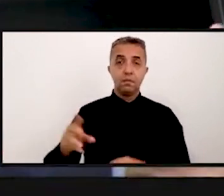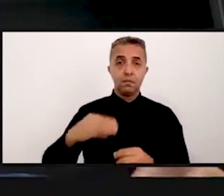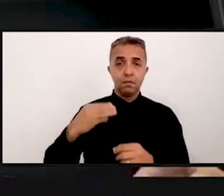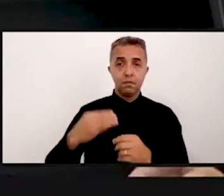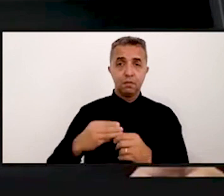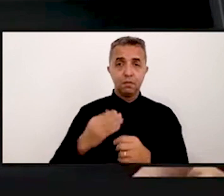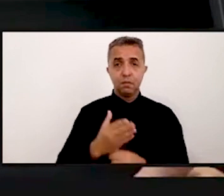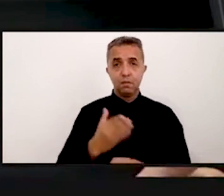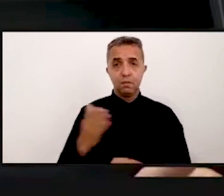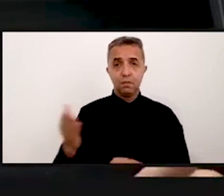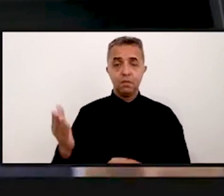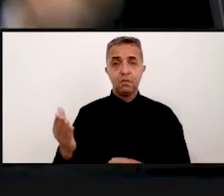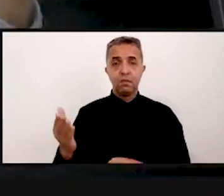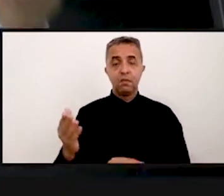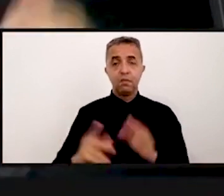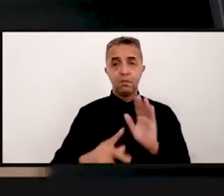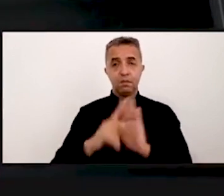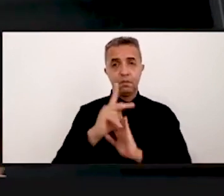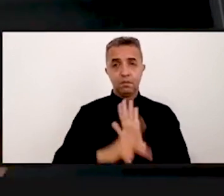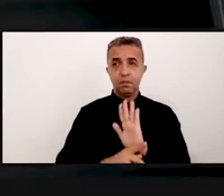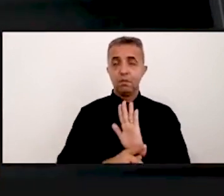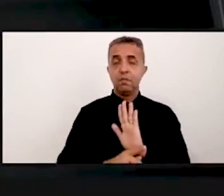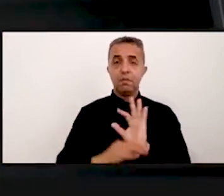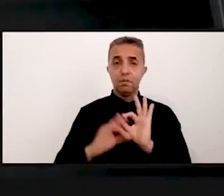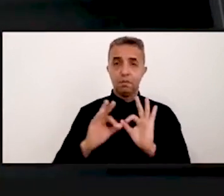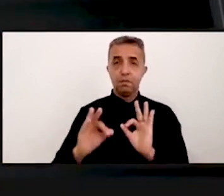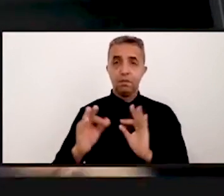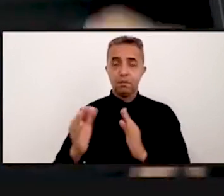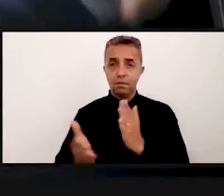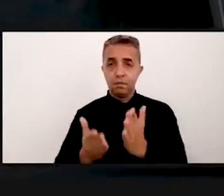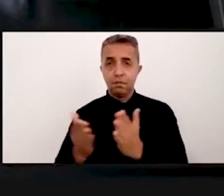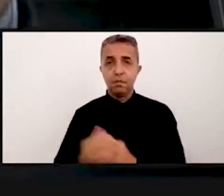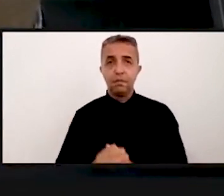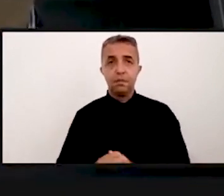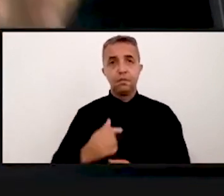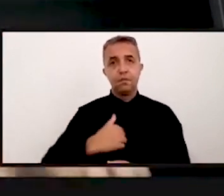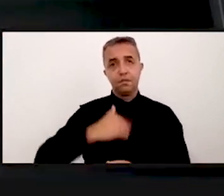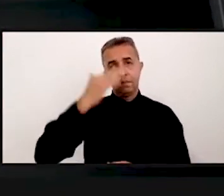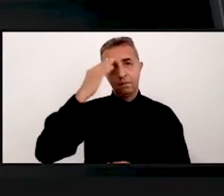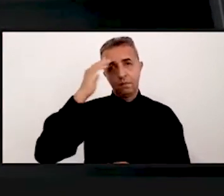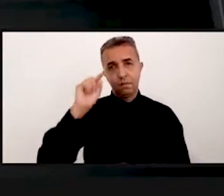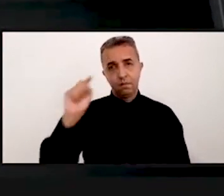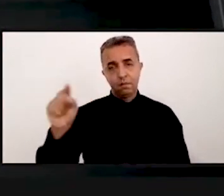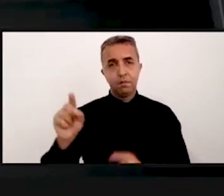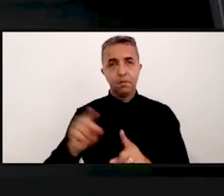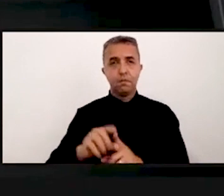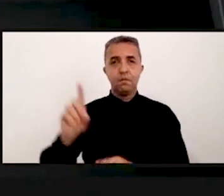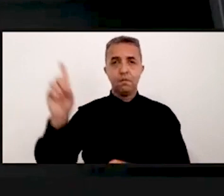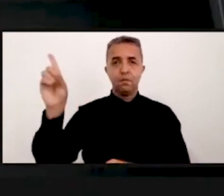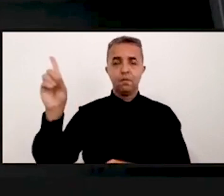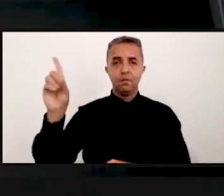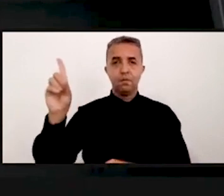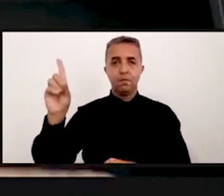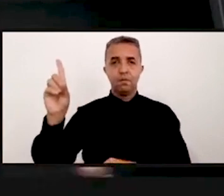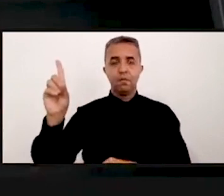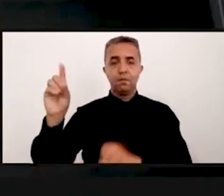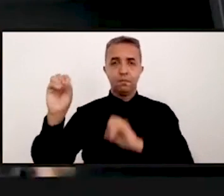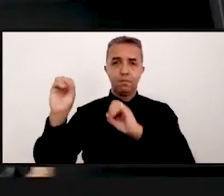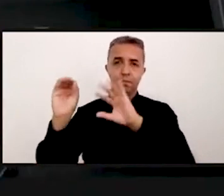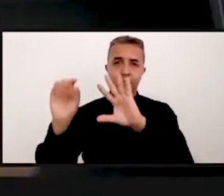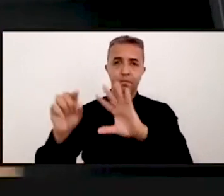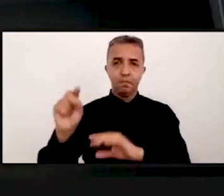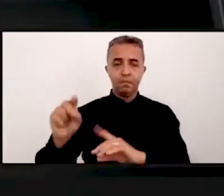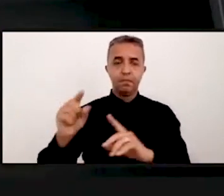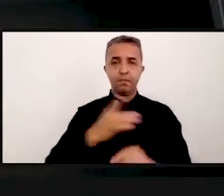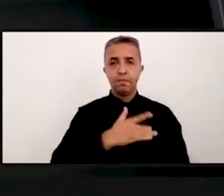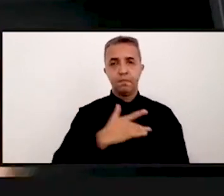aí por esse grande projeto. Então, eu quero agradecer a senhora e que Deus continue dando para a senhora saúde, porque quem